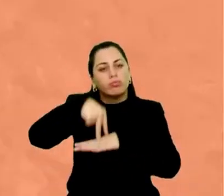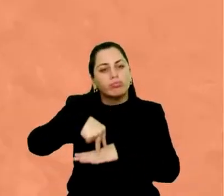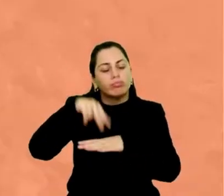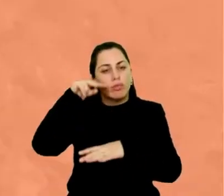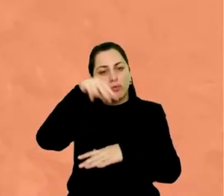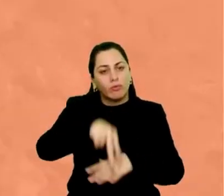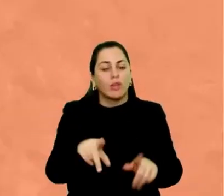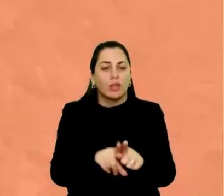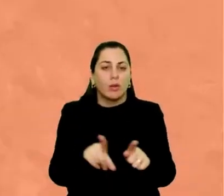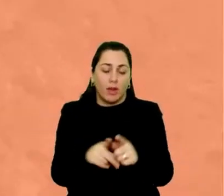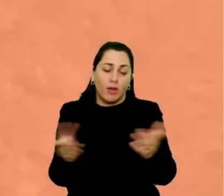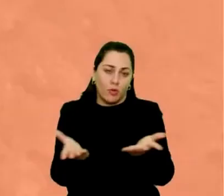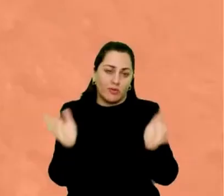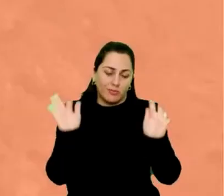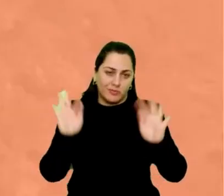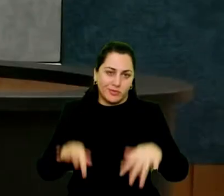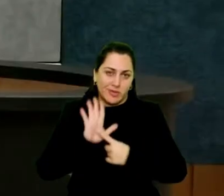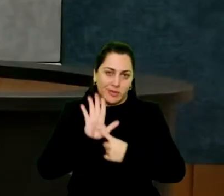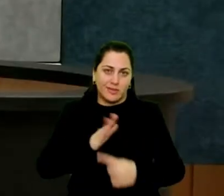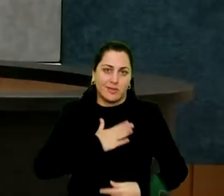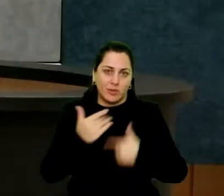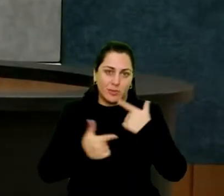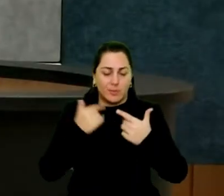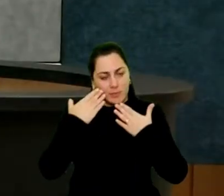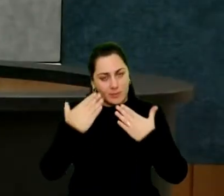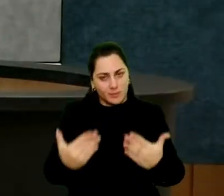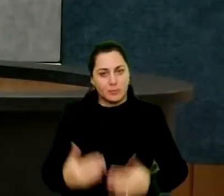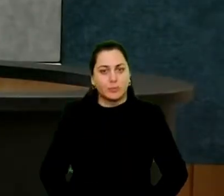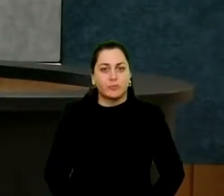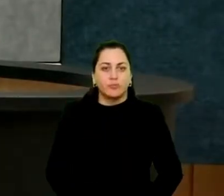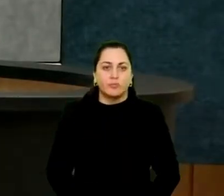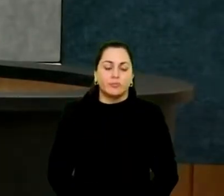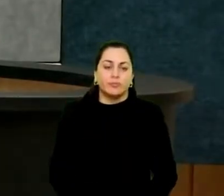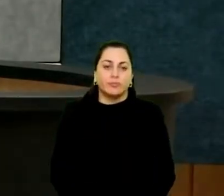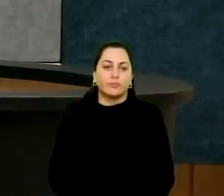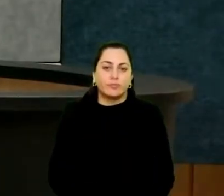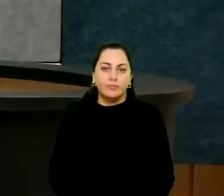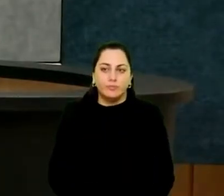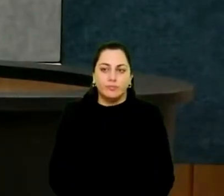E com isso eu concluo o meu trabalho, a apresentação do meu trabalho. Muito obrigada.